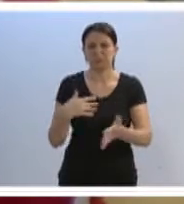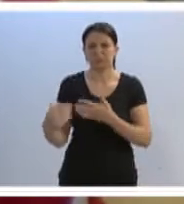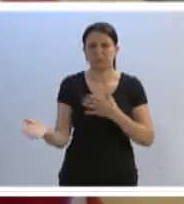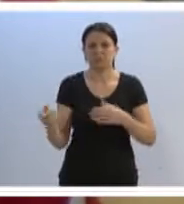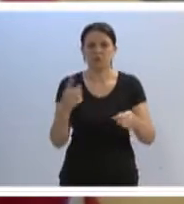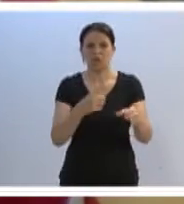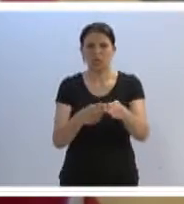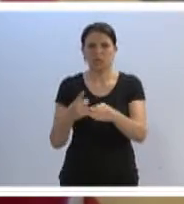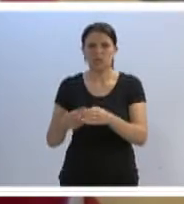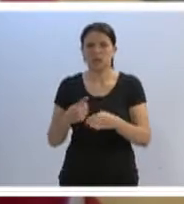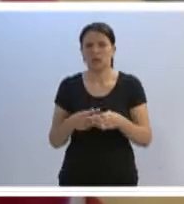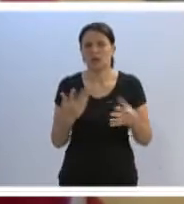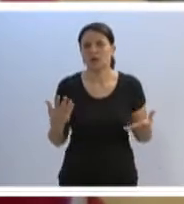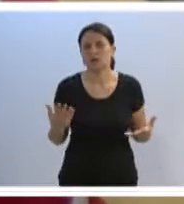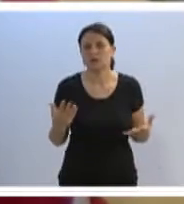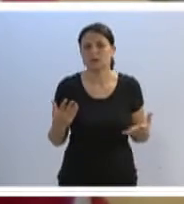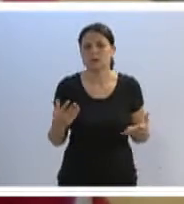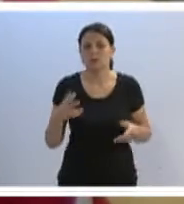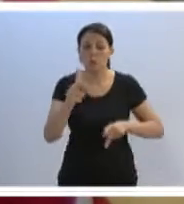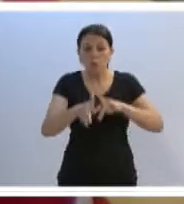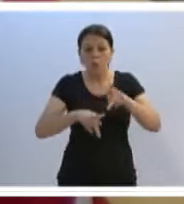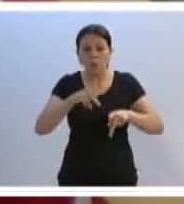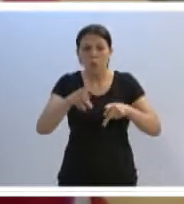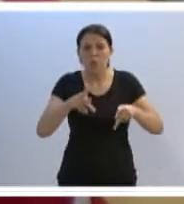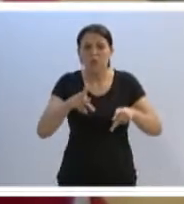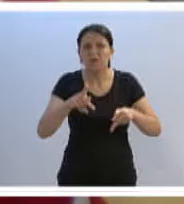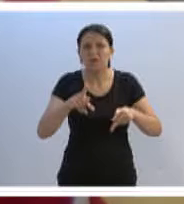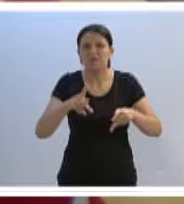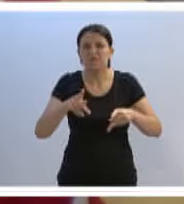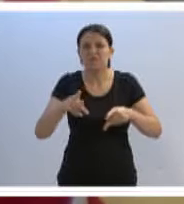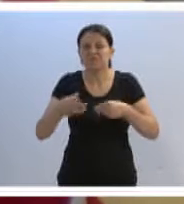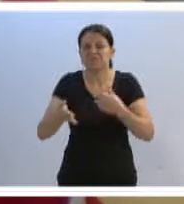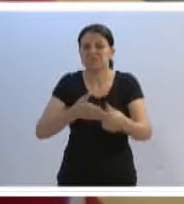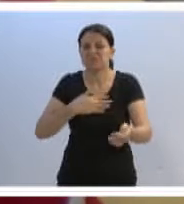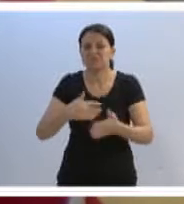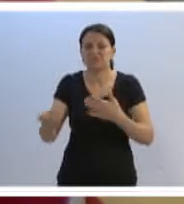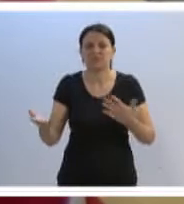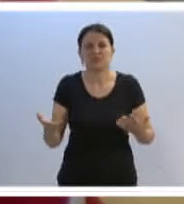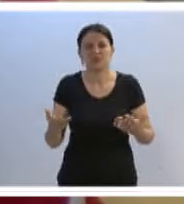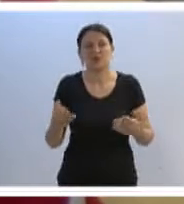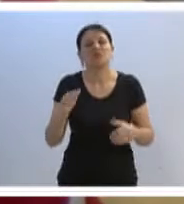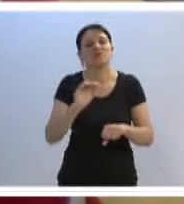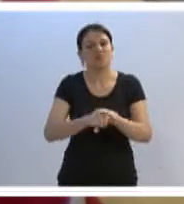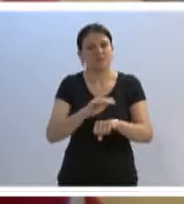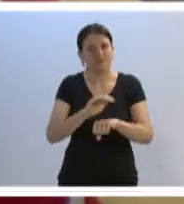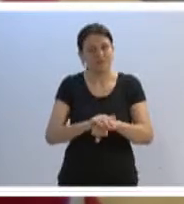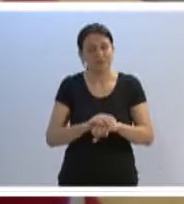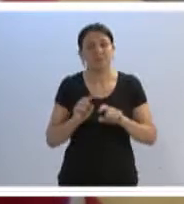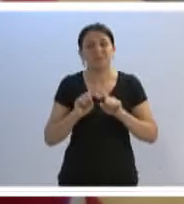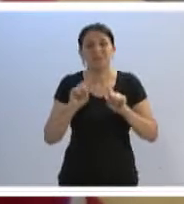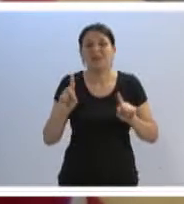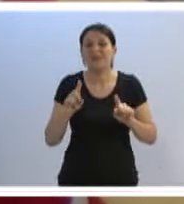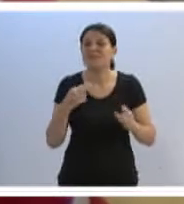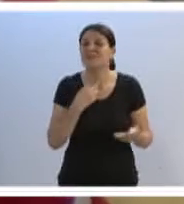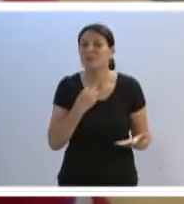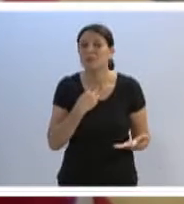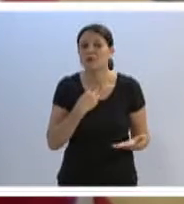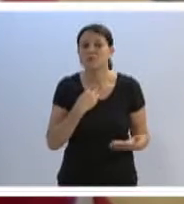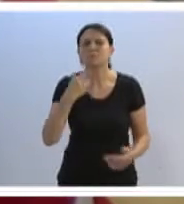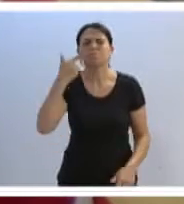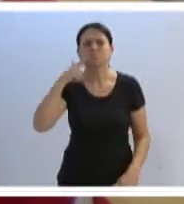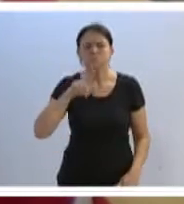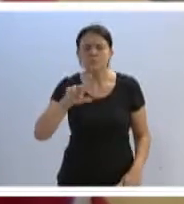o serviço público e a população numa situação inferiorizada, e é o que está sendo feito. Então, isso é inadmissível, e repito,